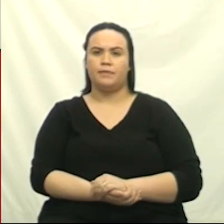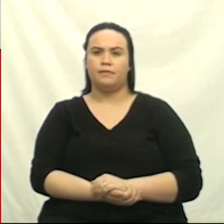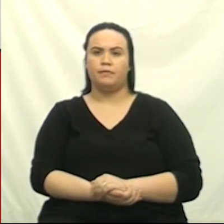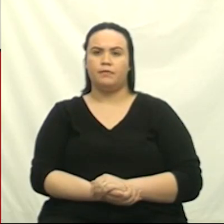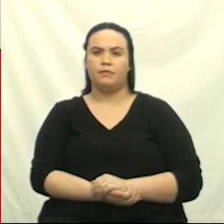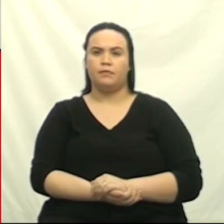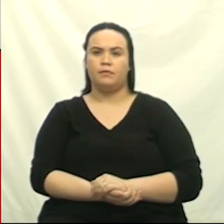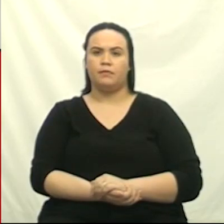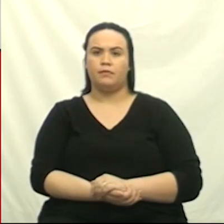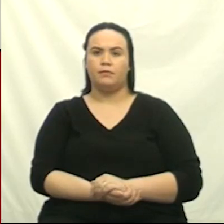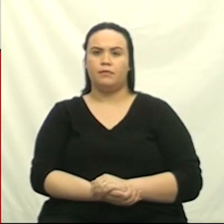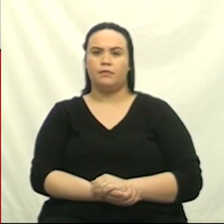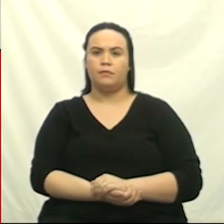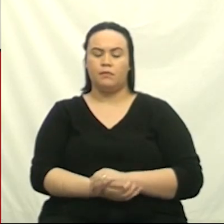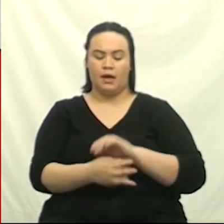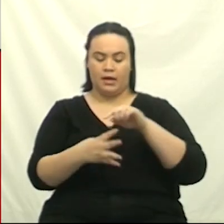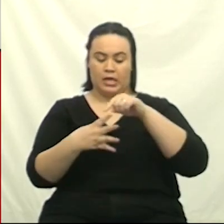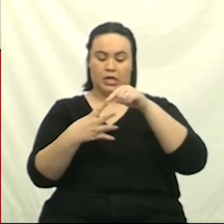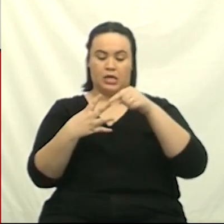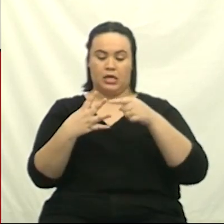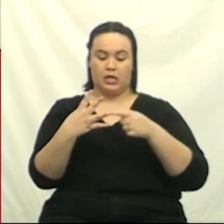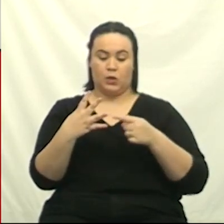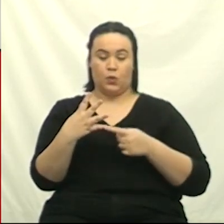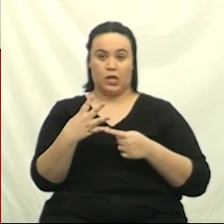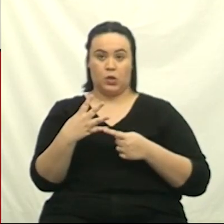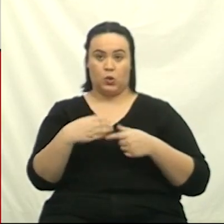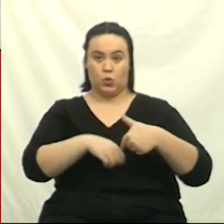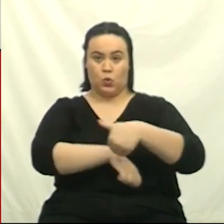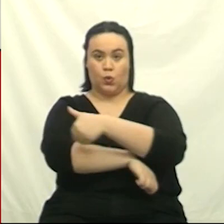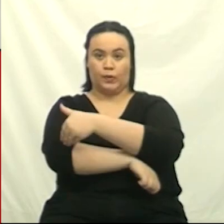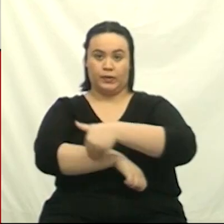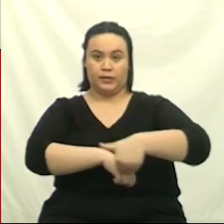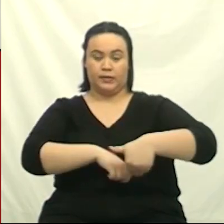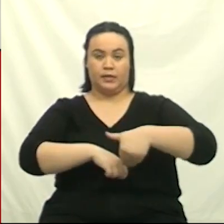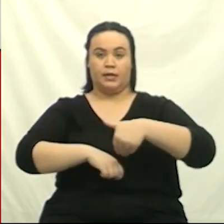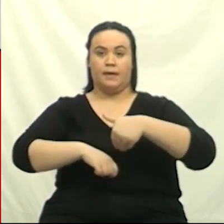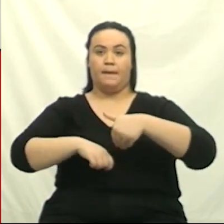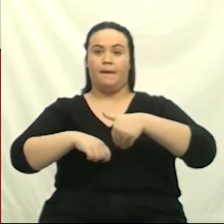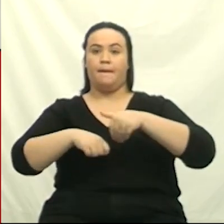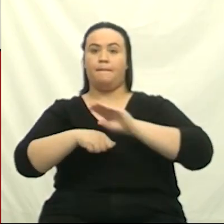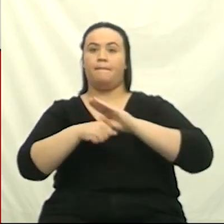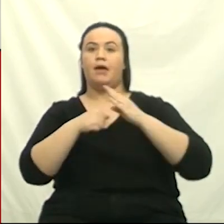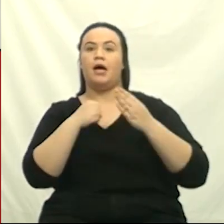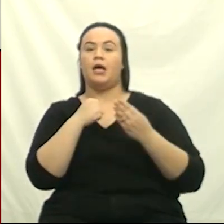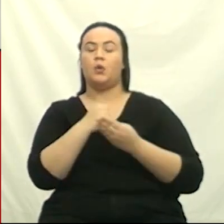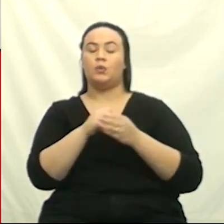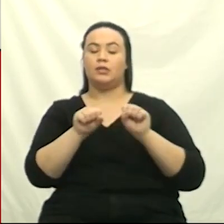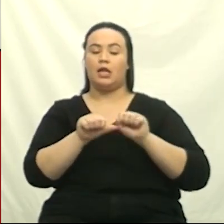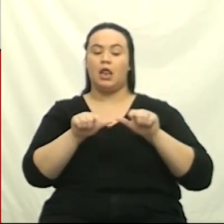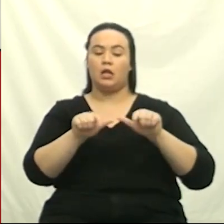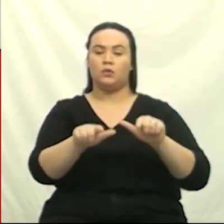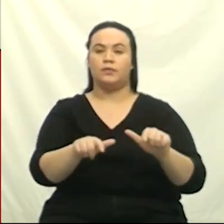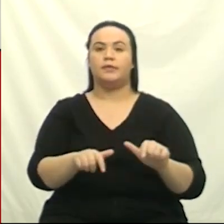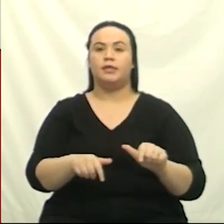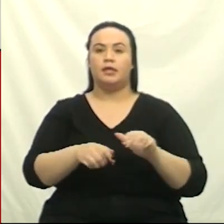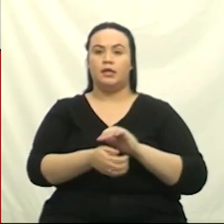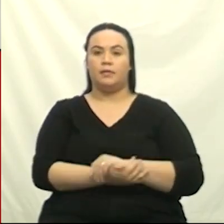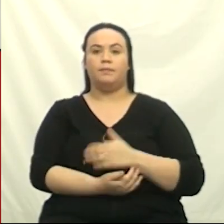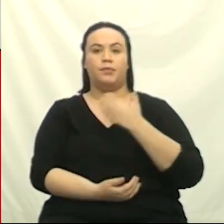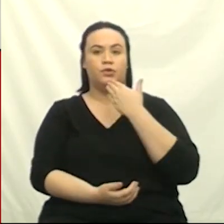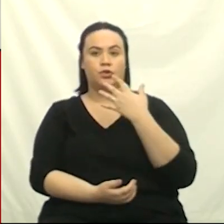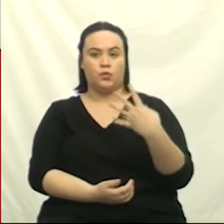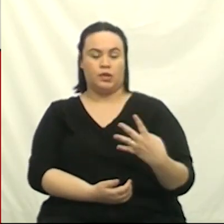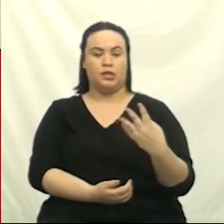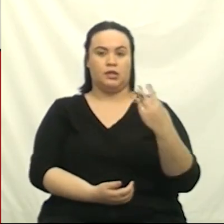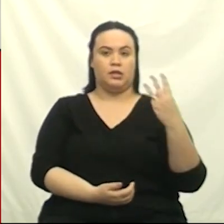Cardoso Fernandes 3 de maio e Cláudio da Silveira Alves bairro Santa Luzia indicação 432